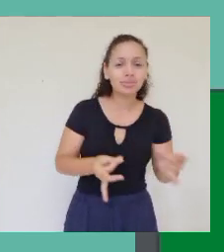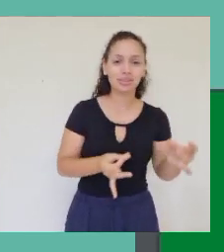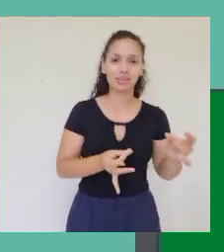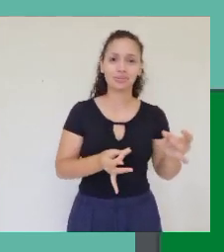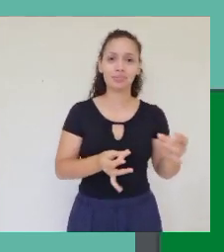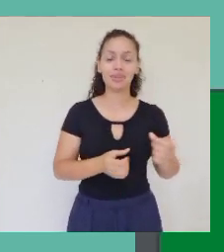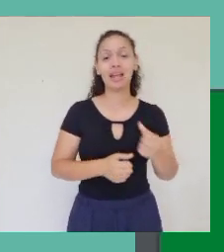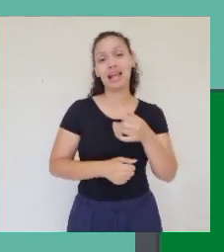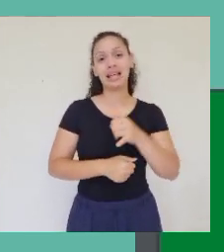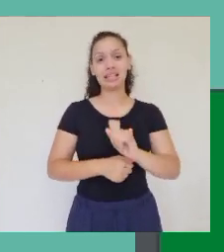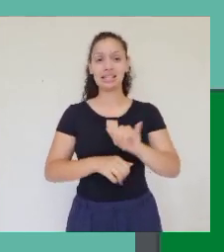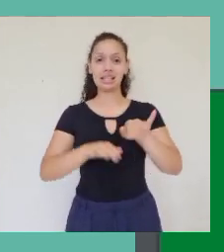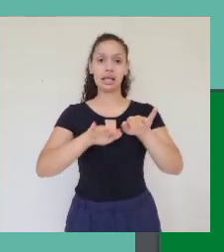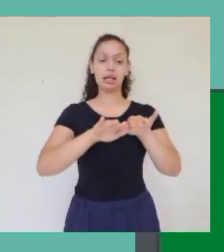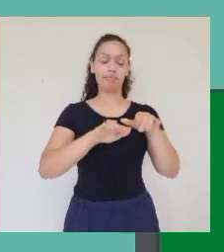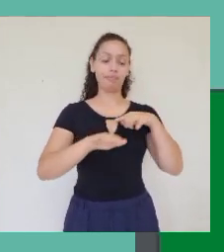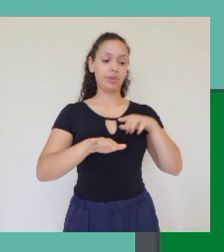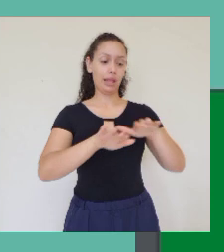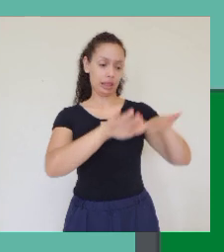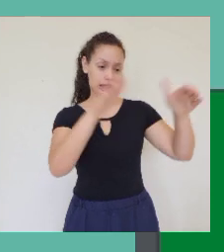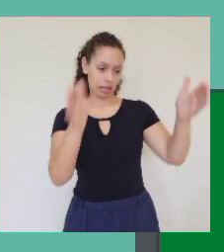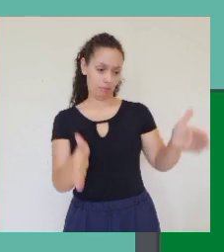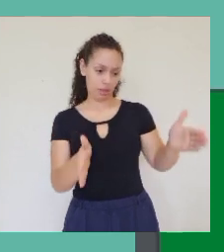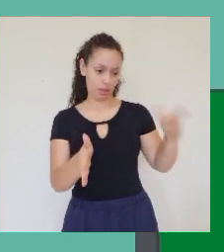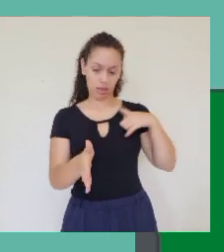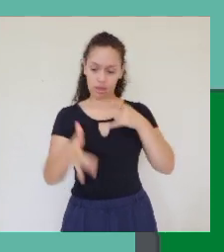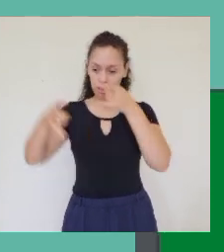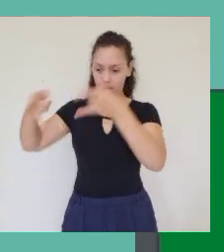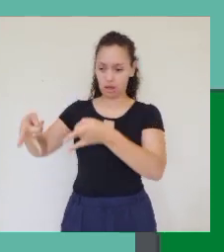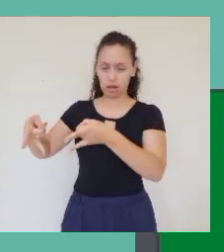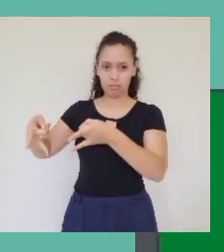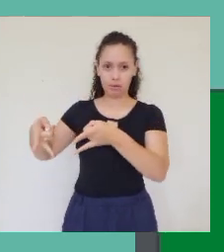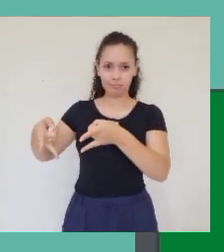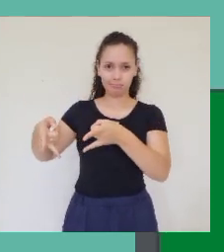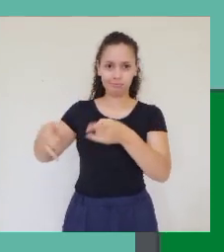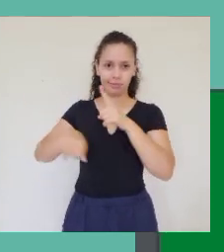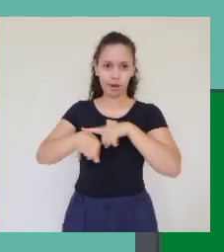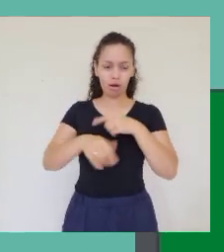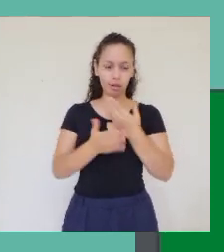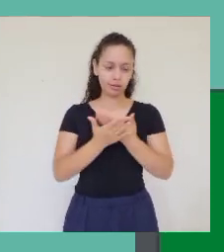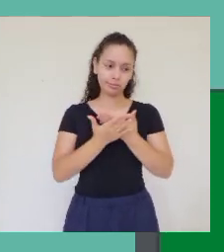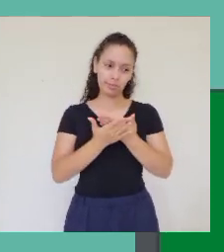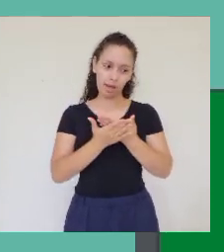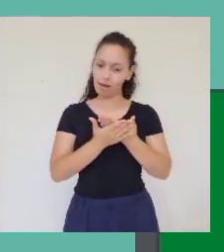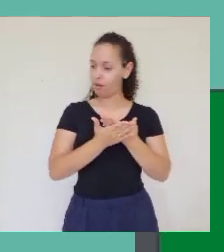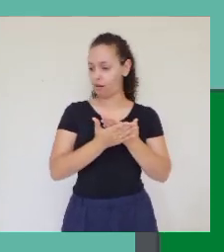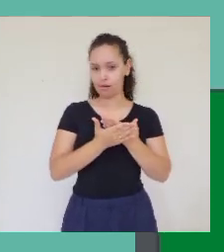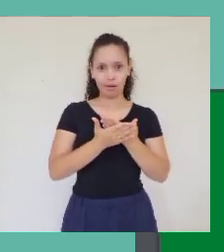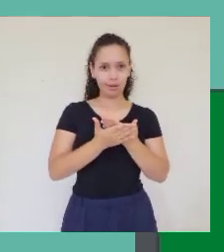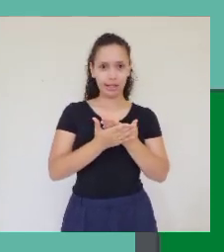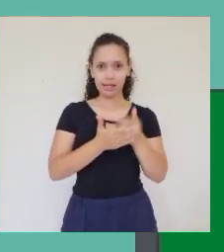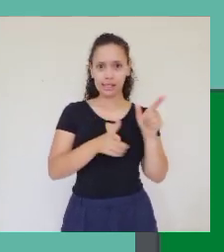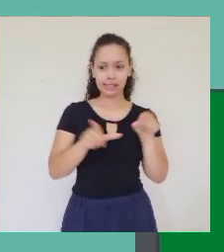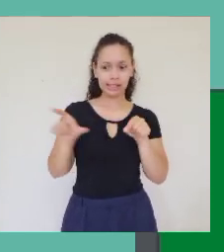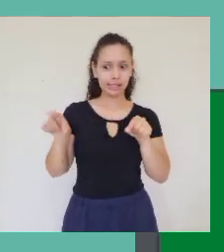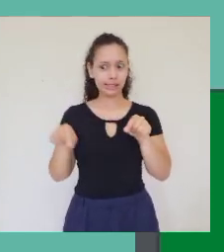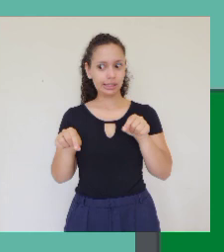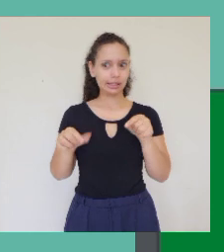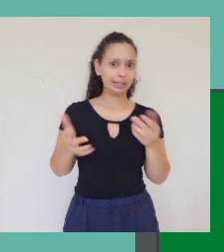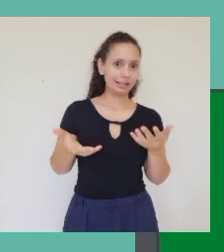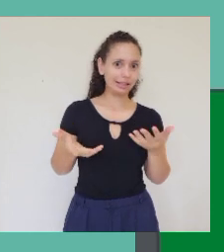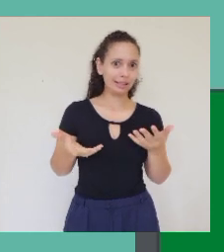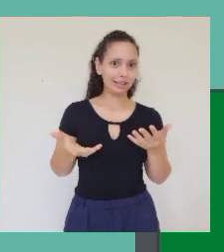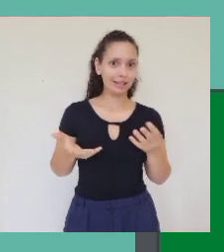pela cama. Aí ao invés de escolher uma roupa que seja confortável, mas não seja apropriada para dormir, você vai colocar um pijama.